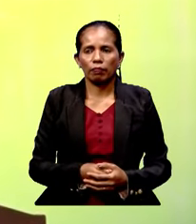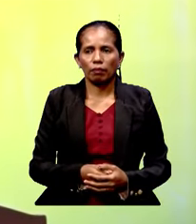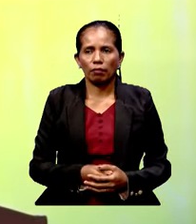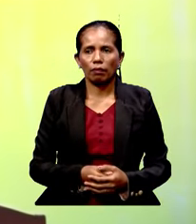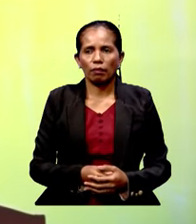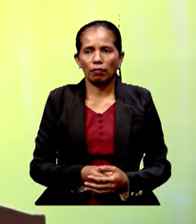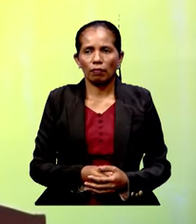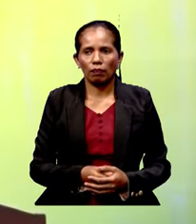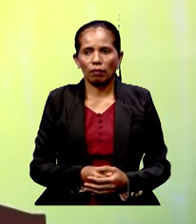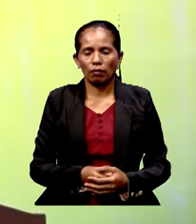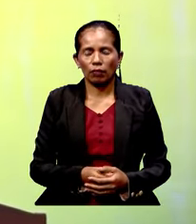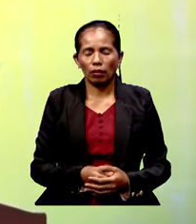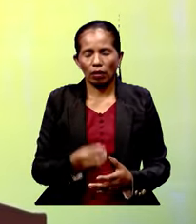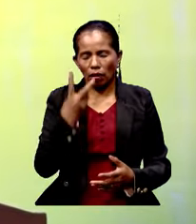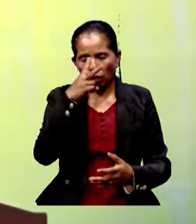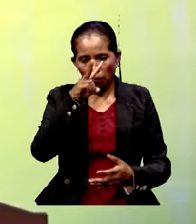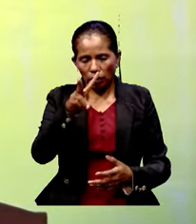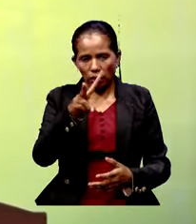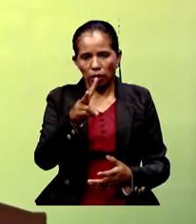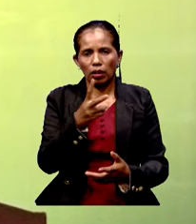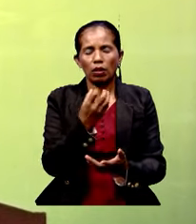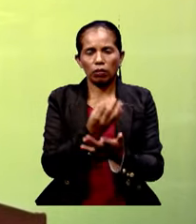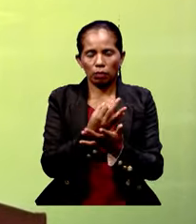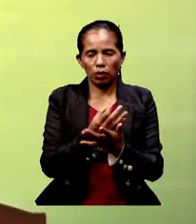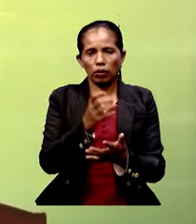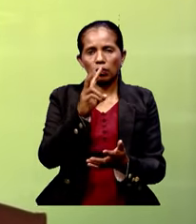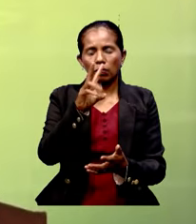antes de Arei orçamento de 2024 menino.